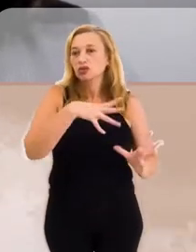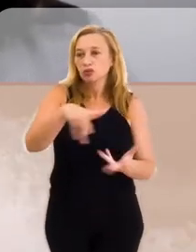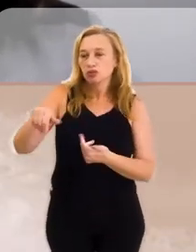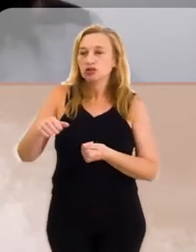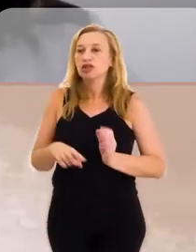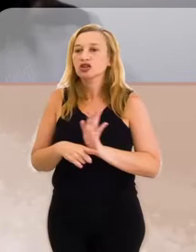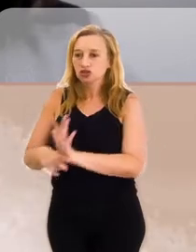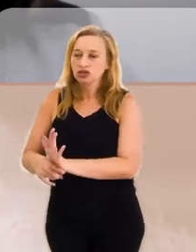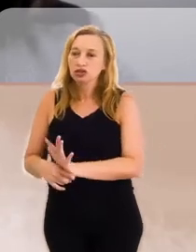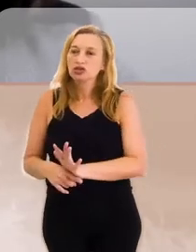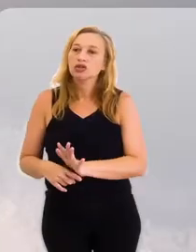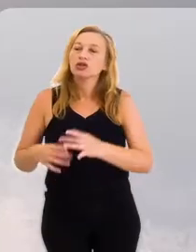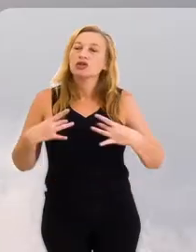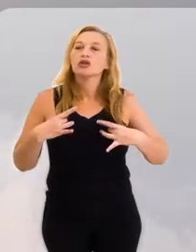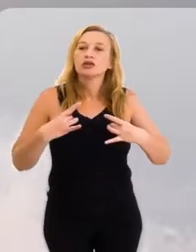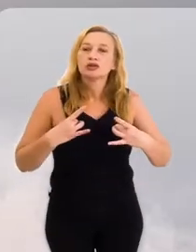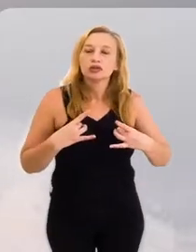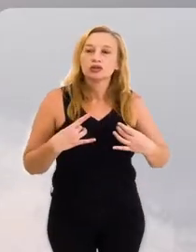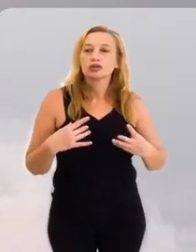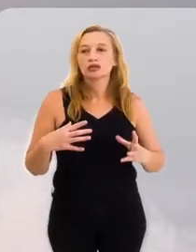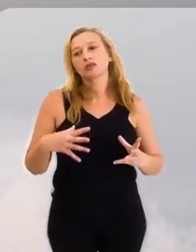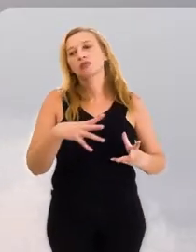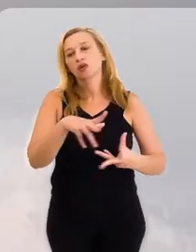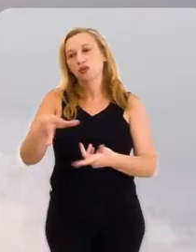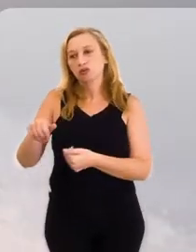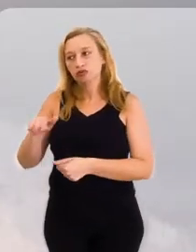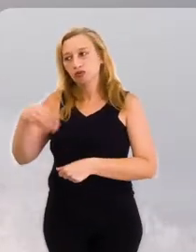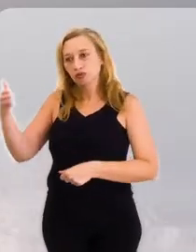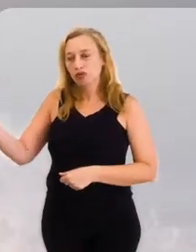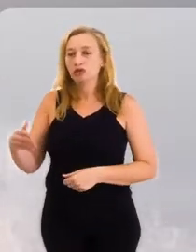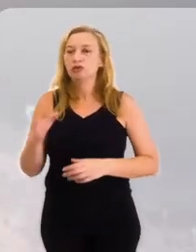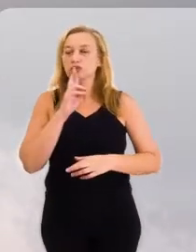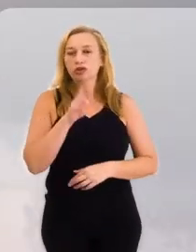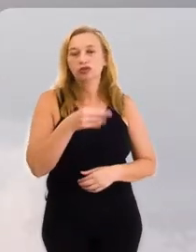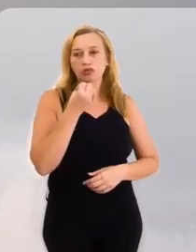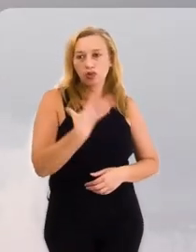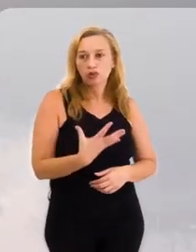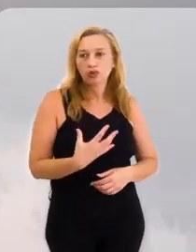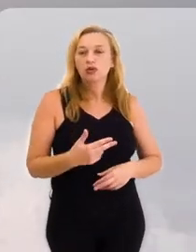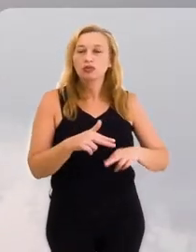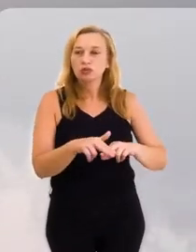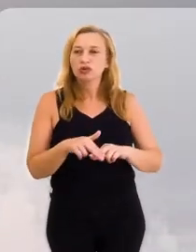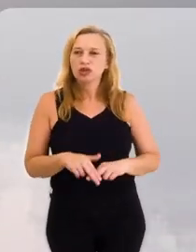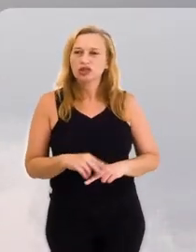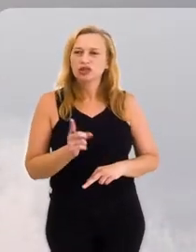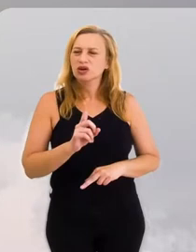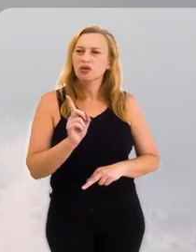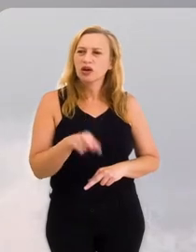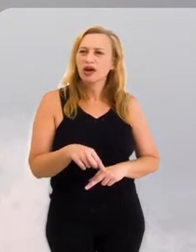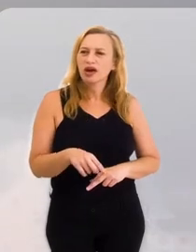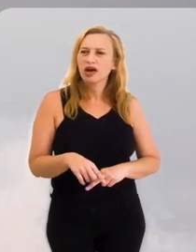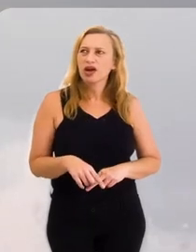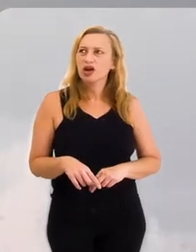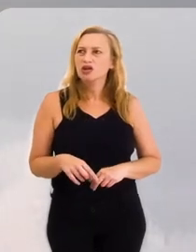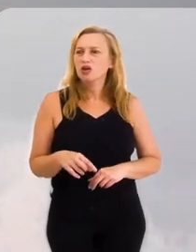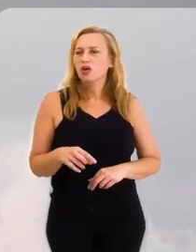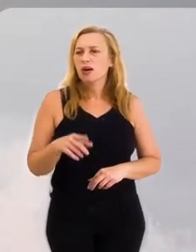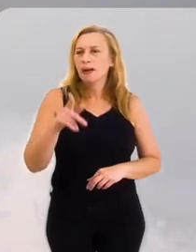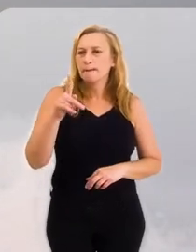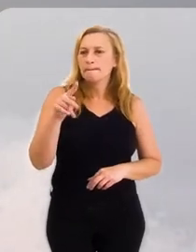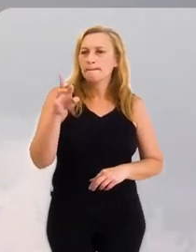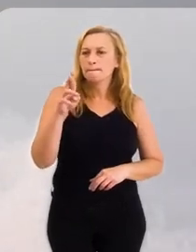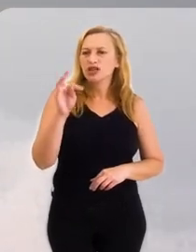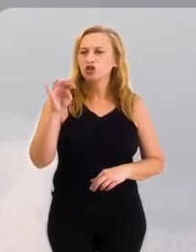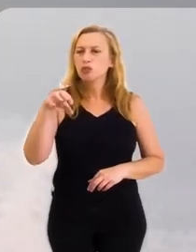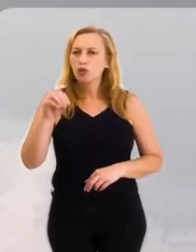que tem dado resultados todos voluntários pelo telefone isso tem dado resultados portanto já não é só um pressuposto